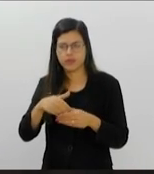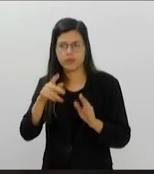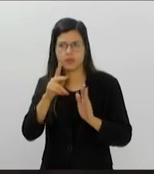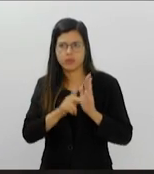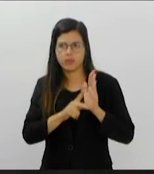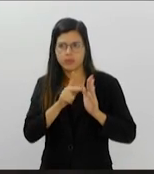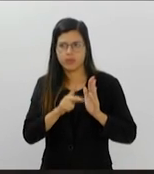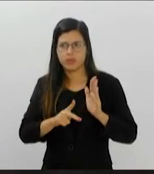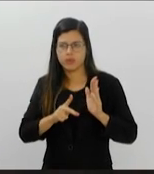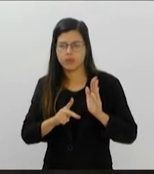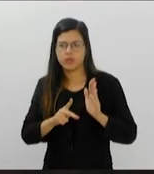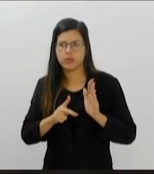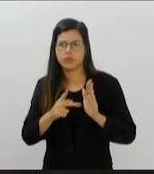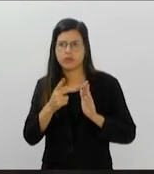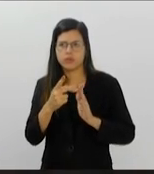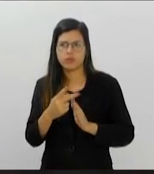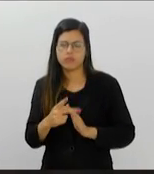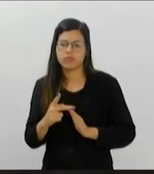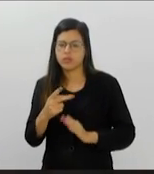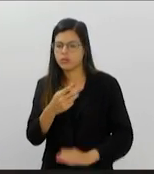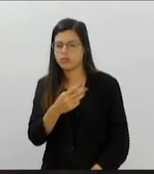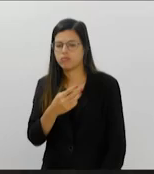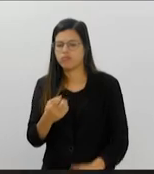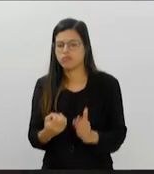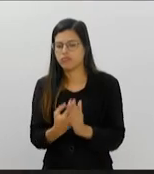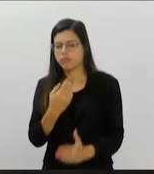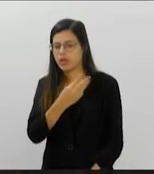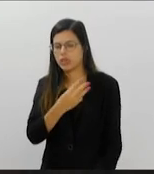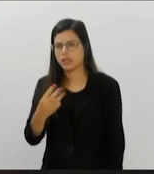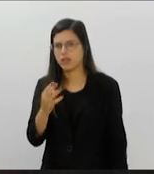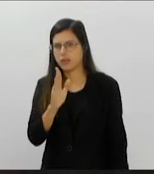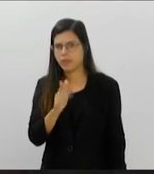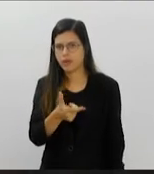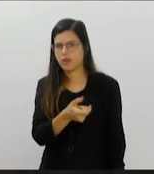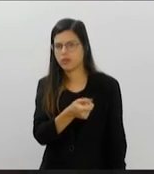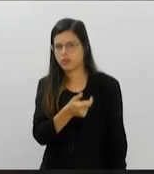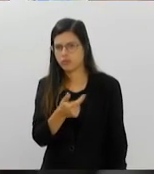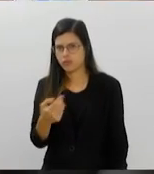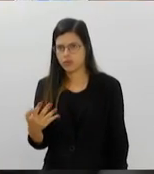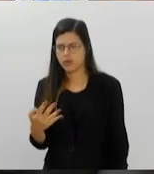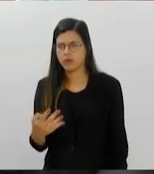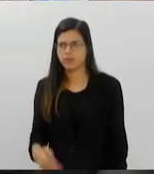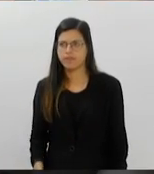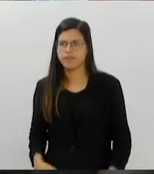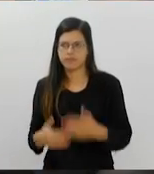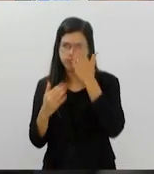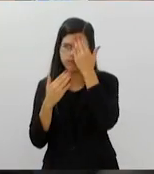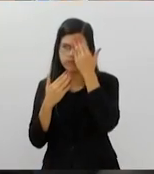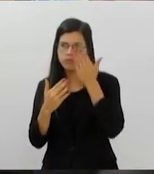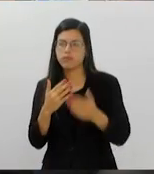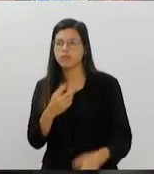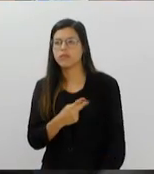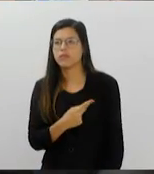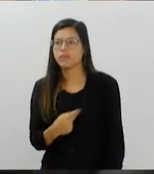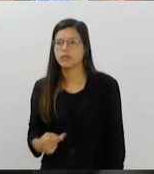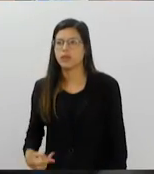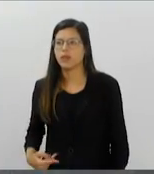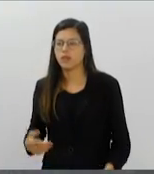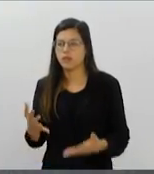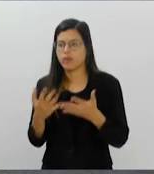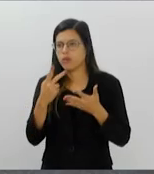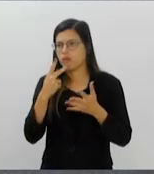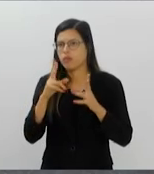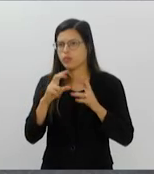autoria de Vossa Excelência 333 de 2024, por favor. Obrigada, presidente. Queria fazer uma declaração de